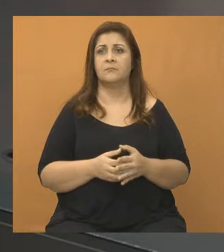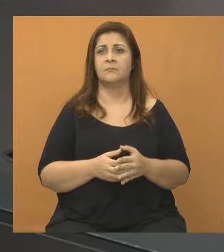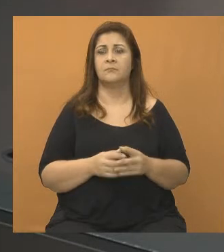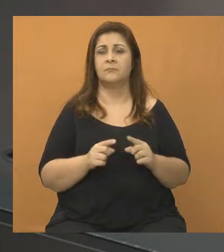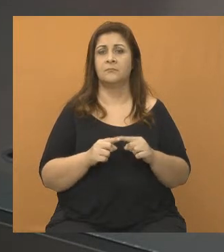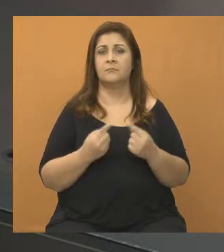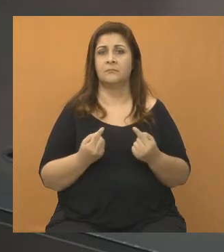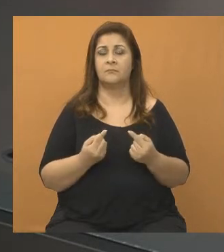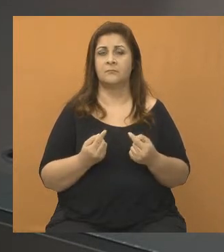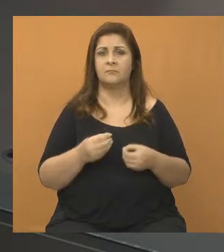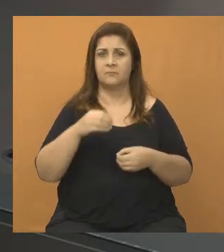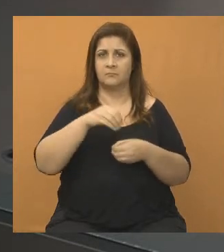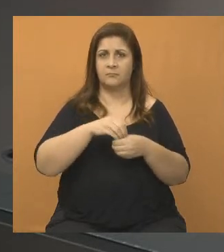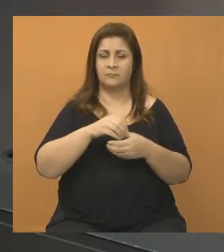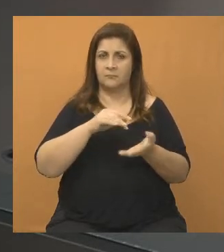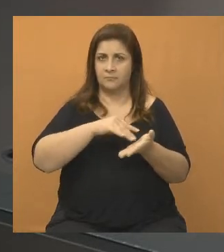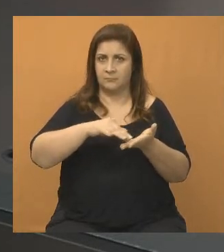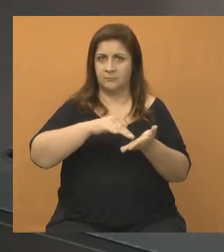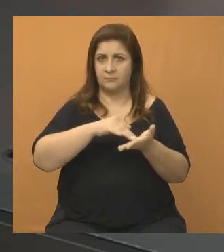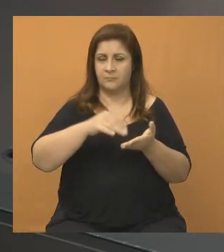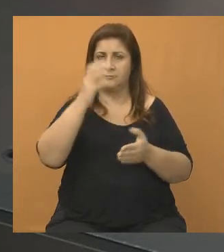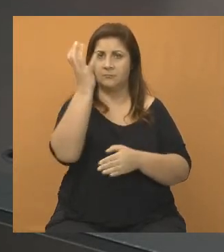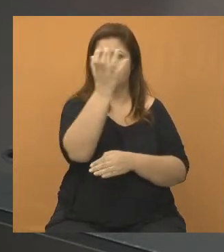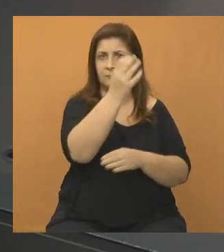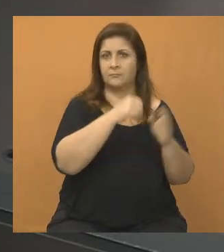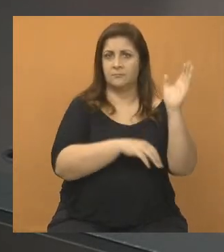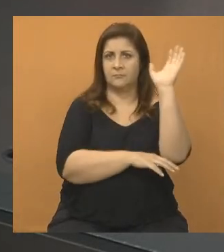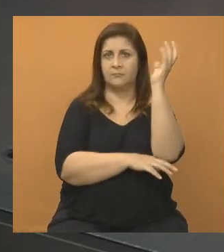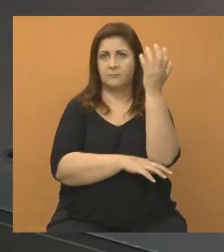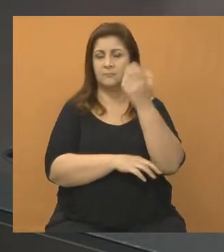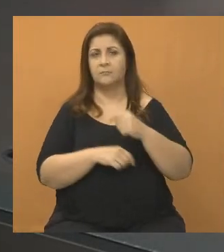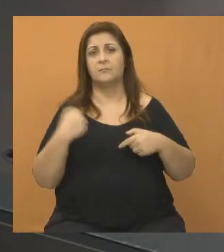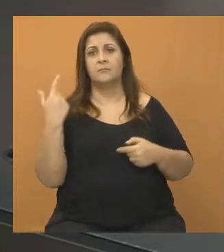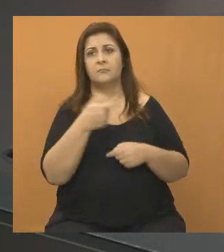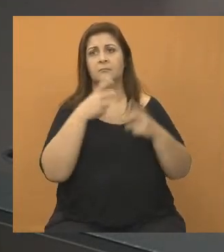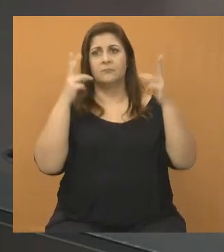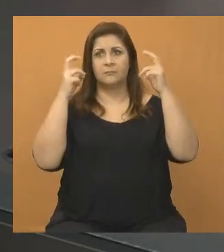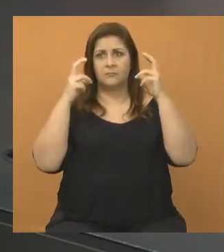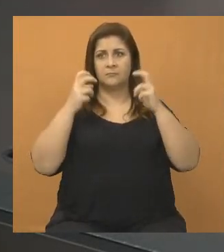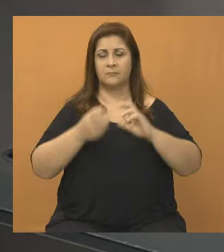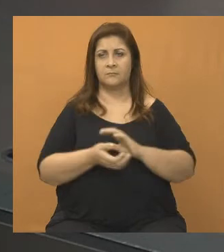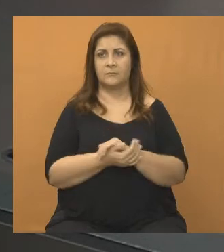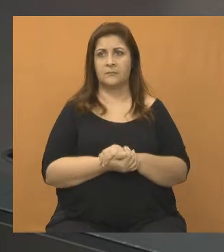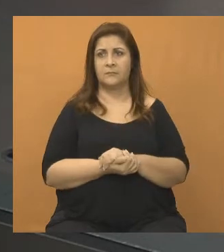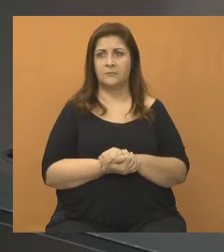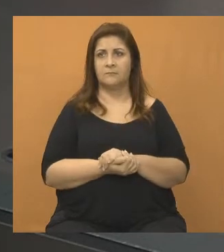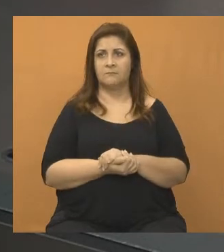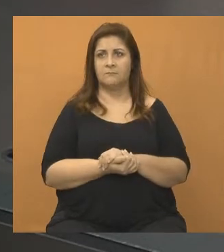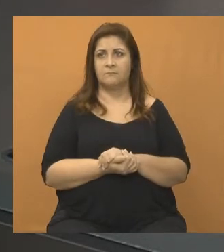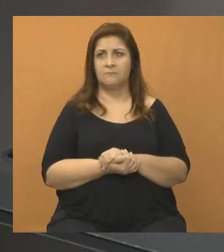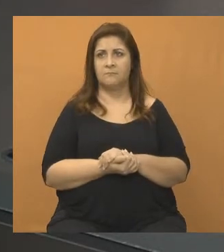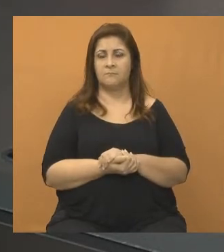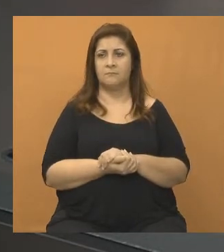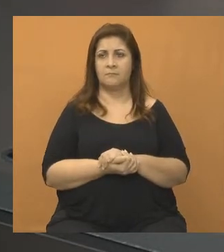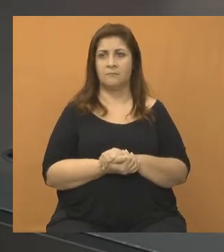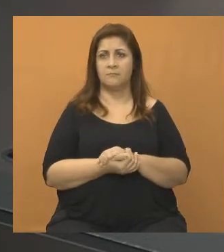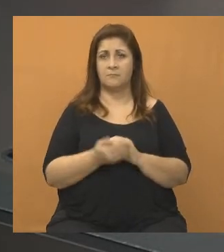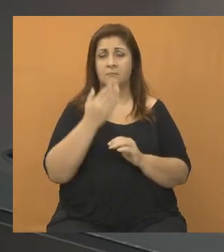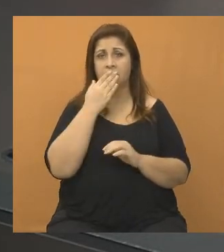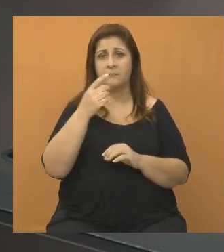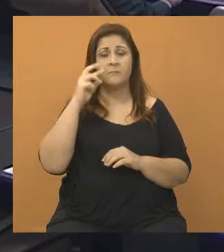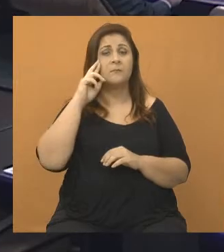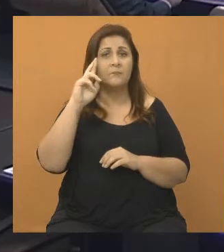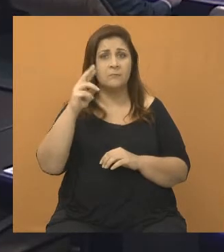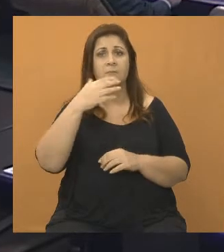Mas dentro da Secretaria do Meio Ambiente, a gente percebe que... Eu estou falando isso para o senhor levar essas